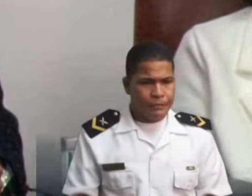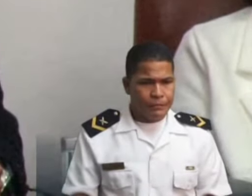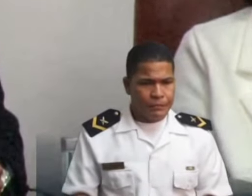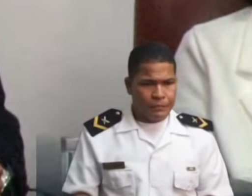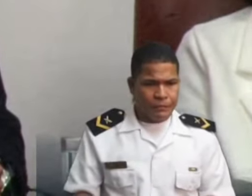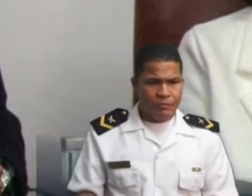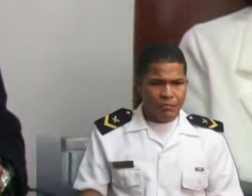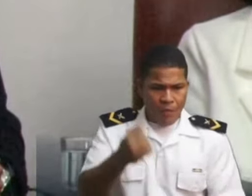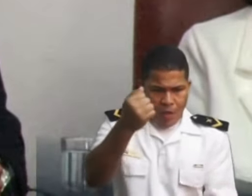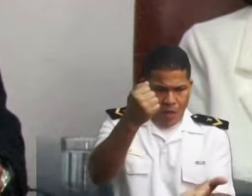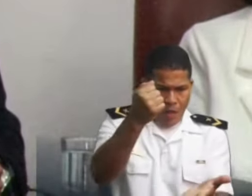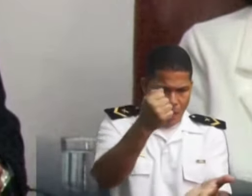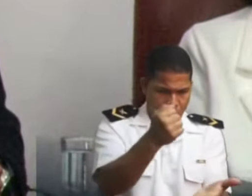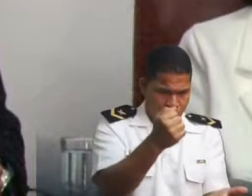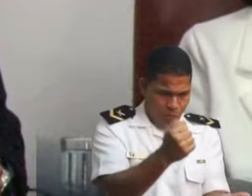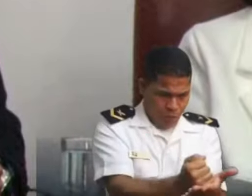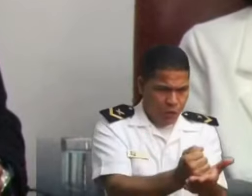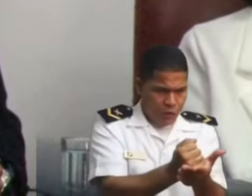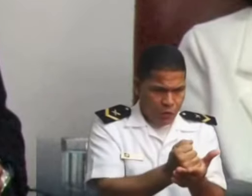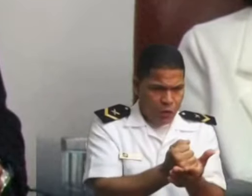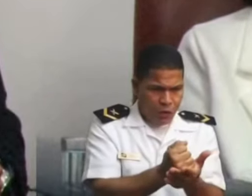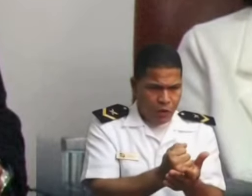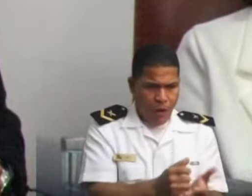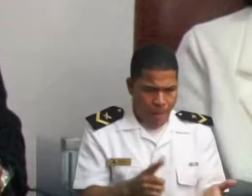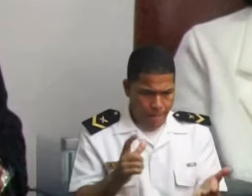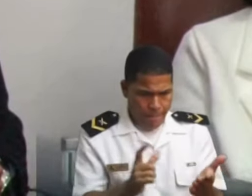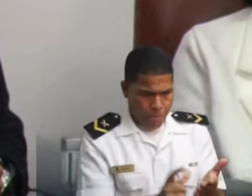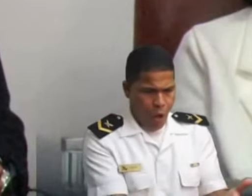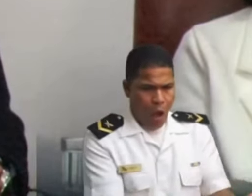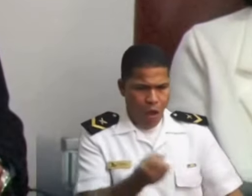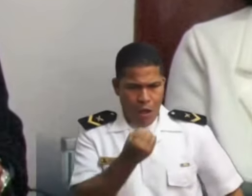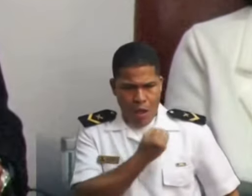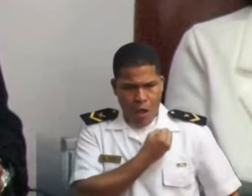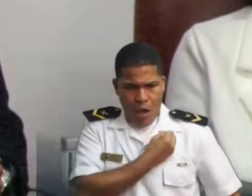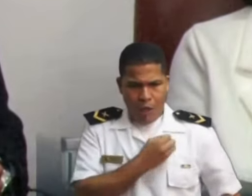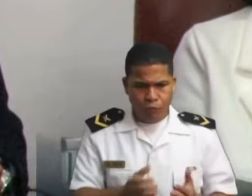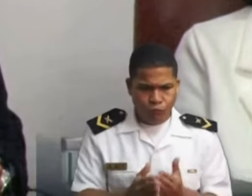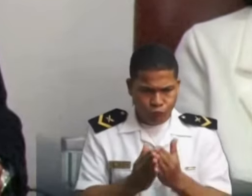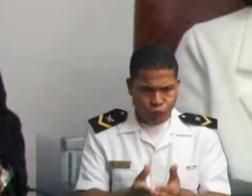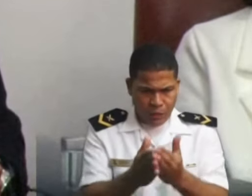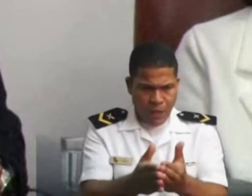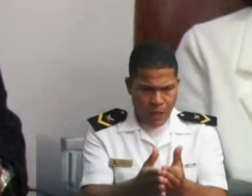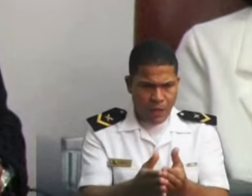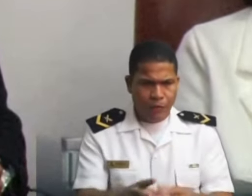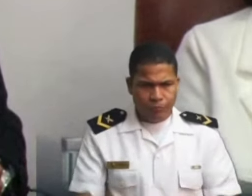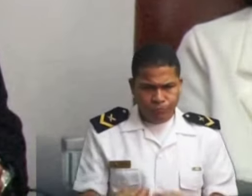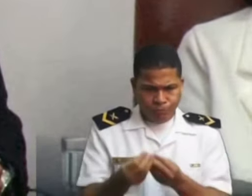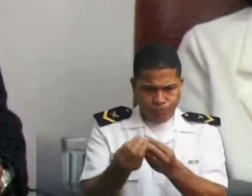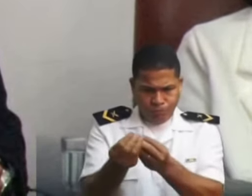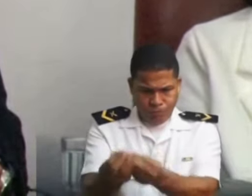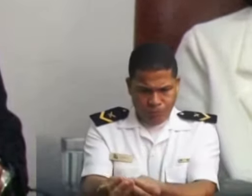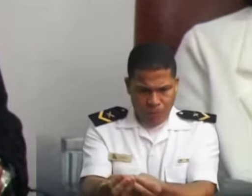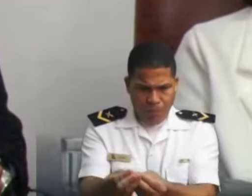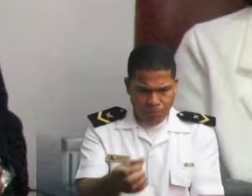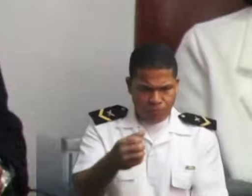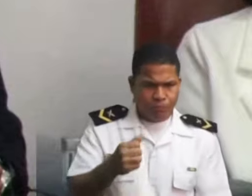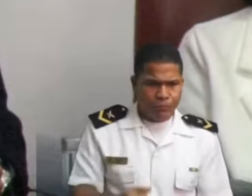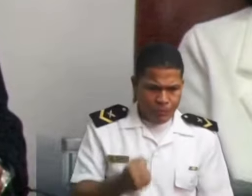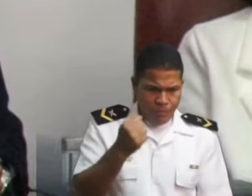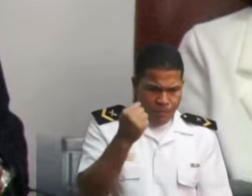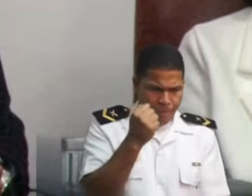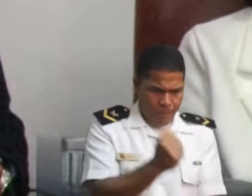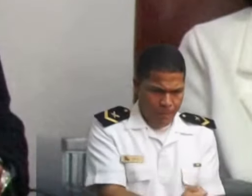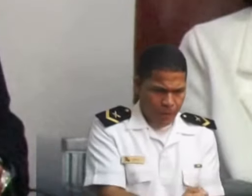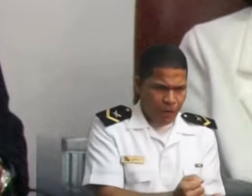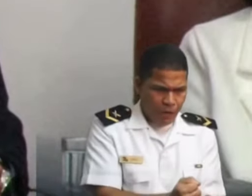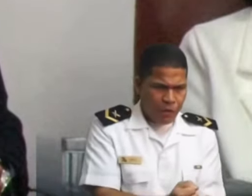registrar a propriedade marítima e o ônus sobre embarcações, conceder o certificado de registro de armadores e o